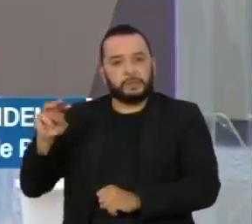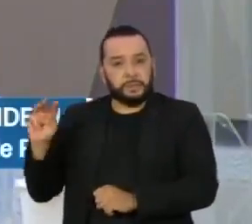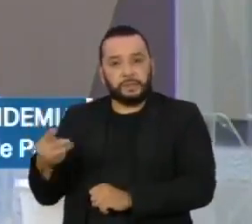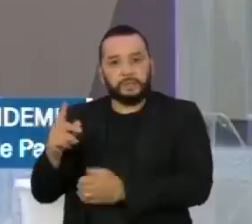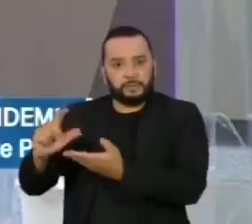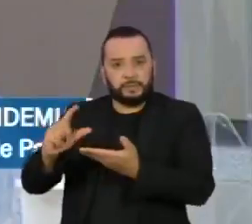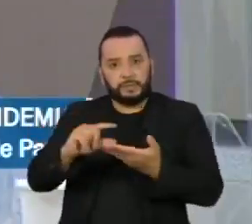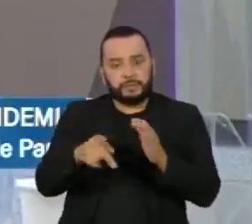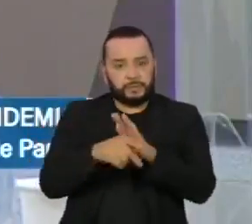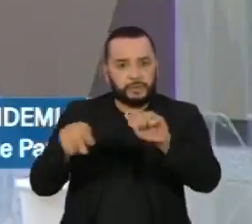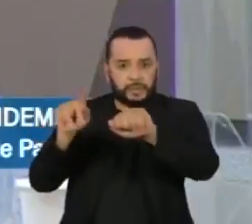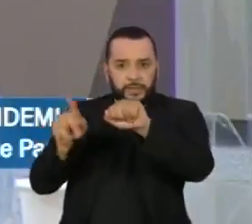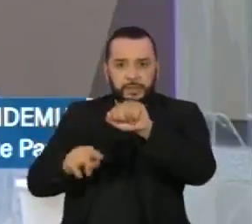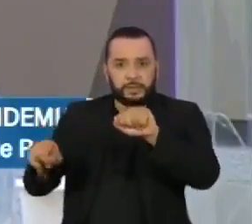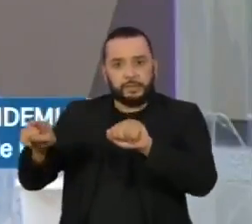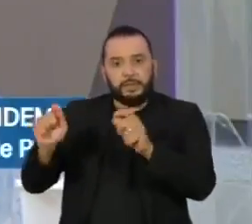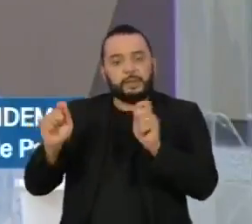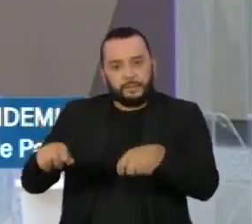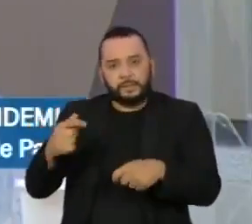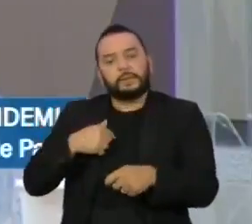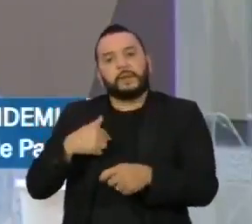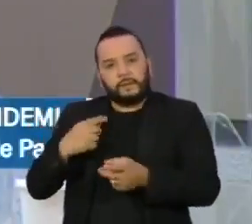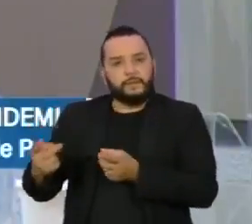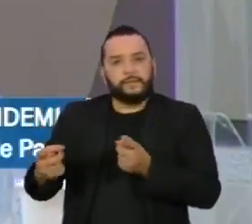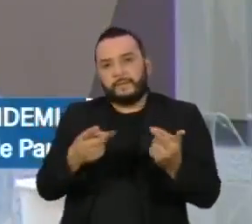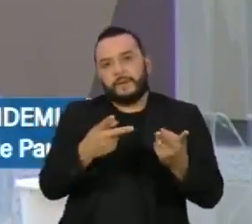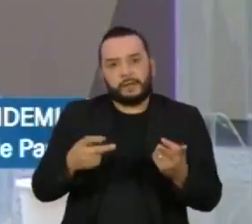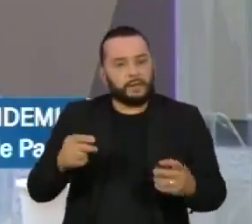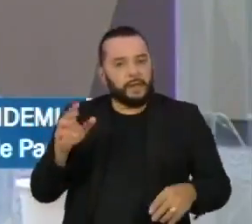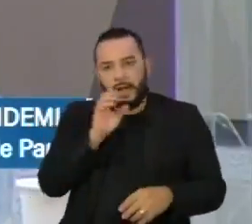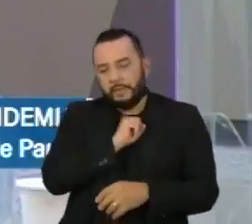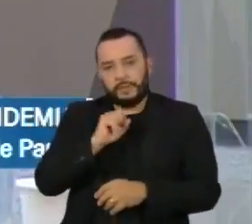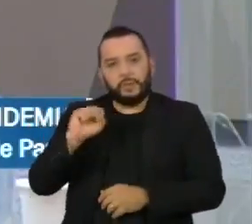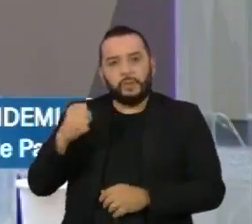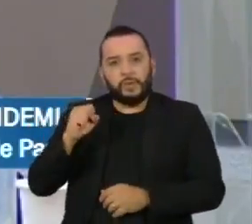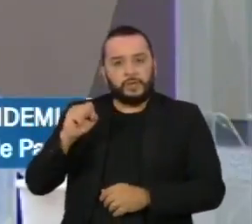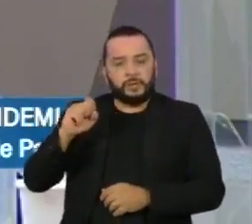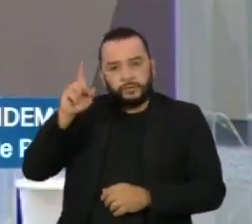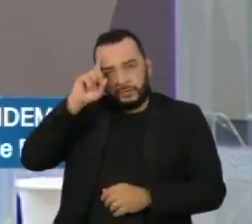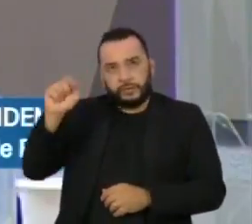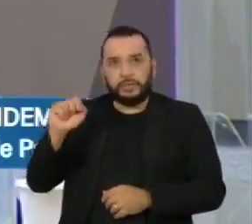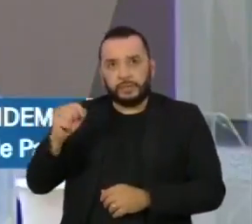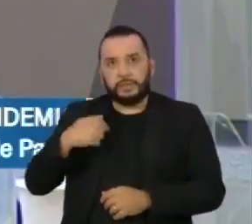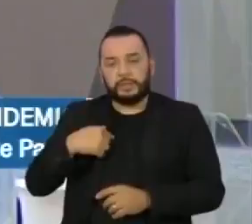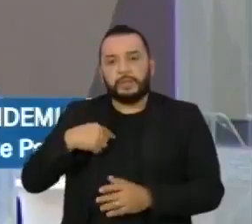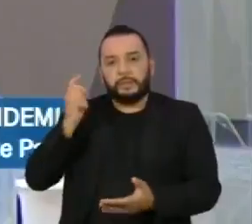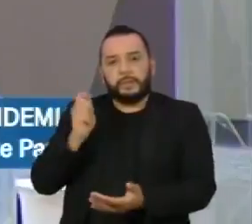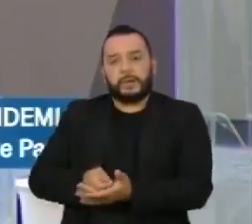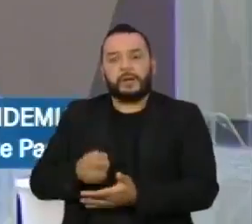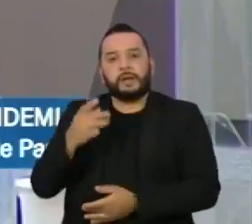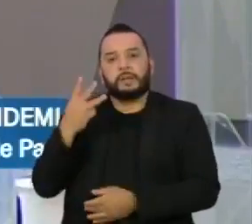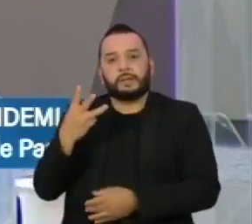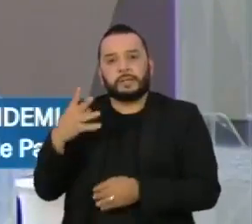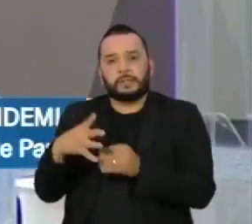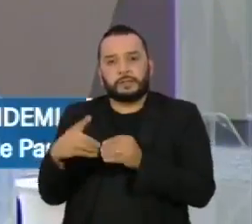vacinas AstraZeneca disponível para pronta entrega em até 8 dias, ao custo de